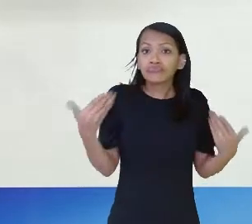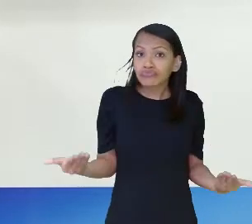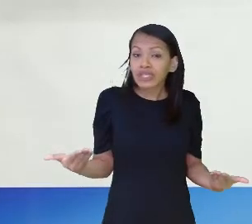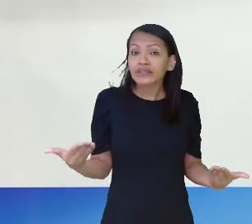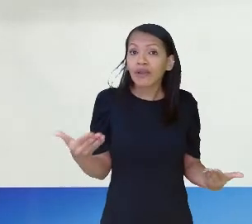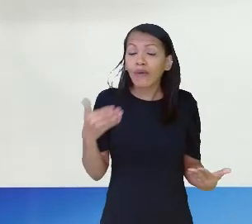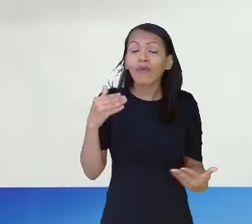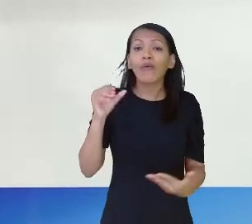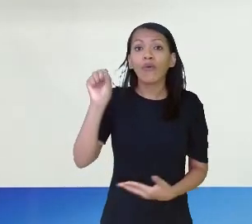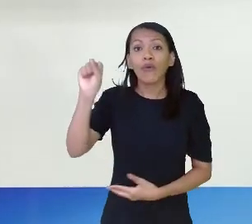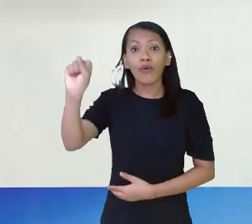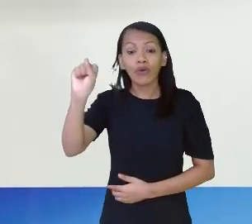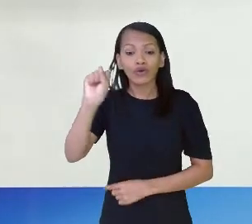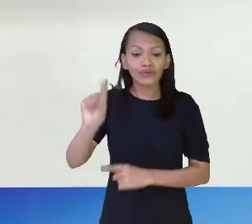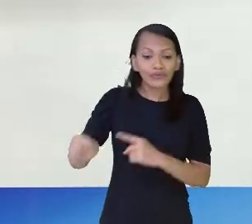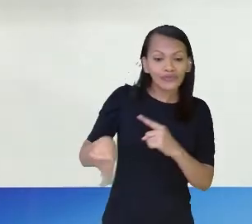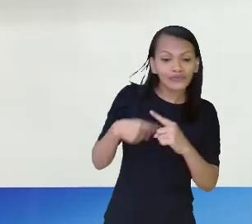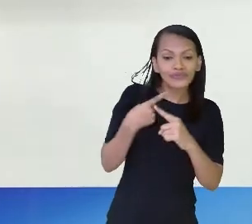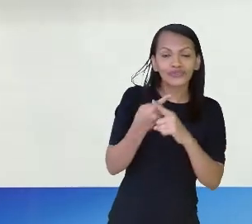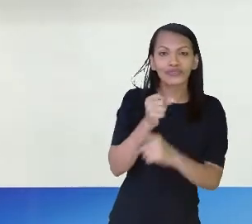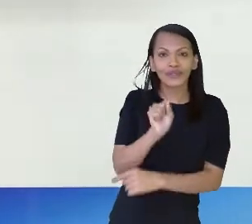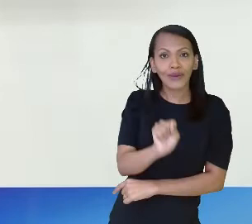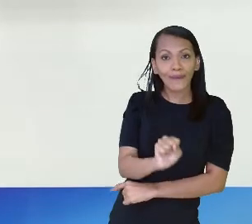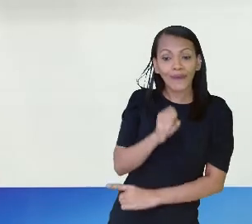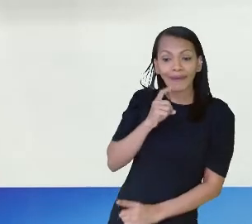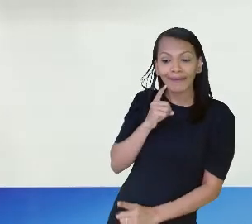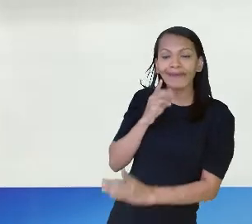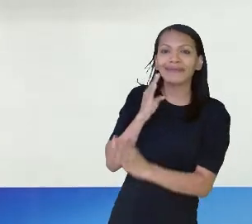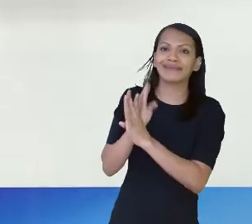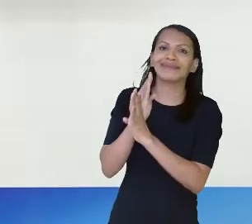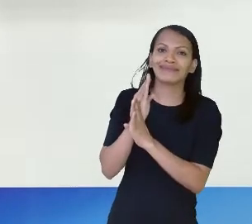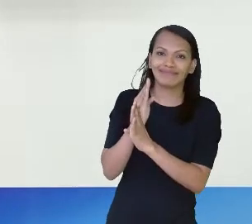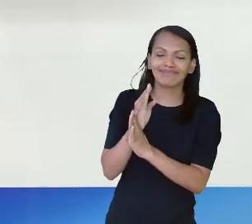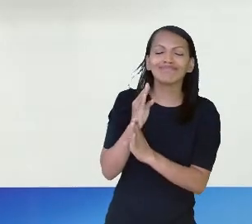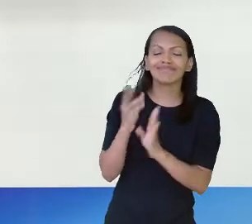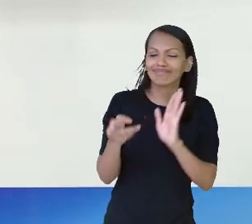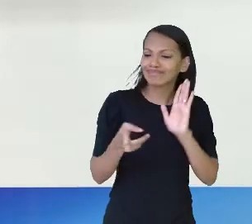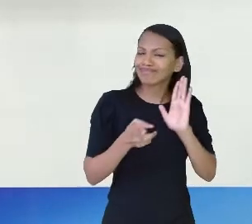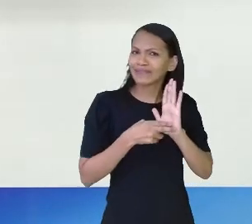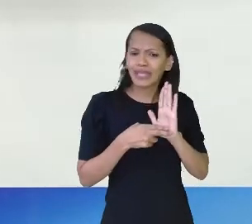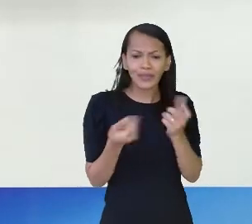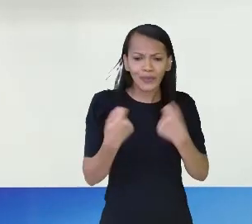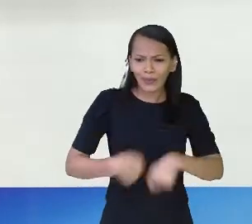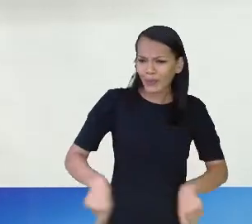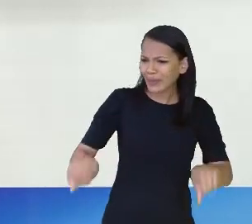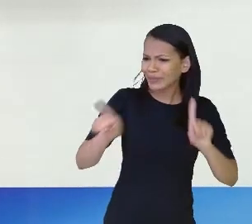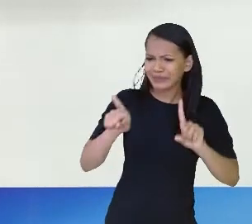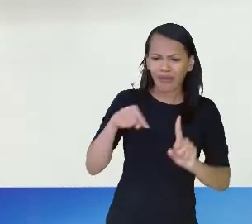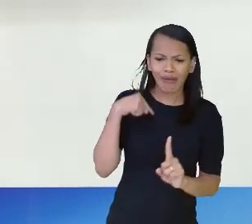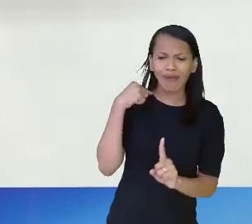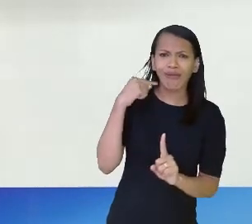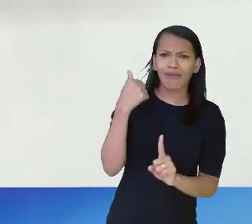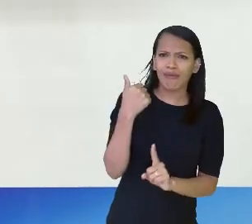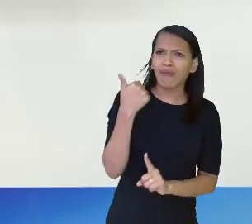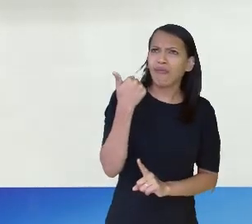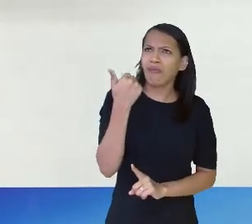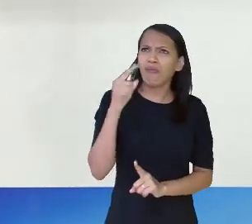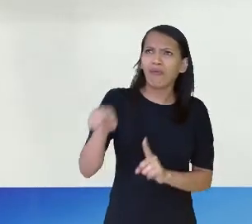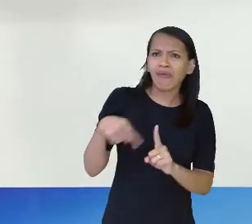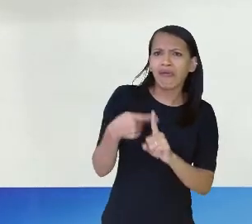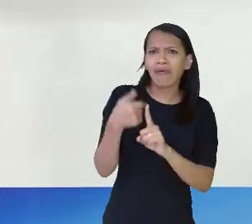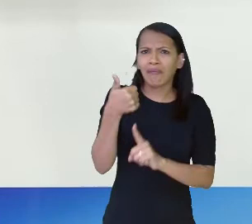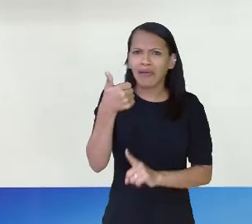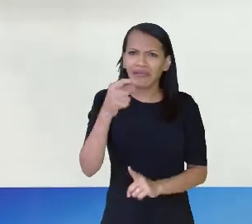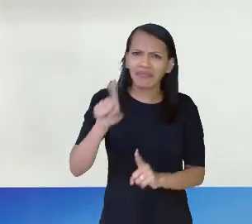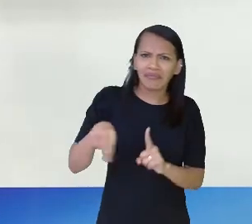me ajuda a eu encontrar o resultado sem precisar contar de uma em uma ou de